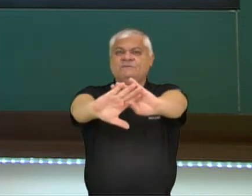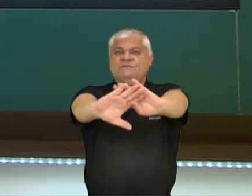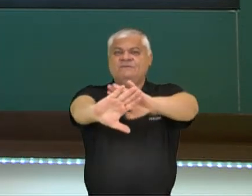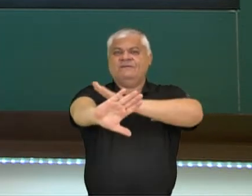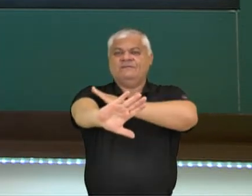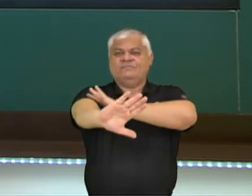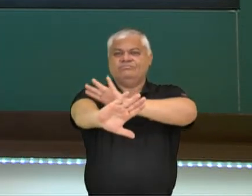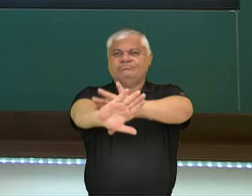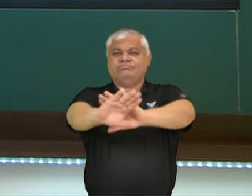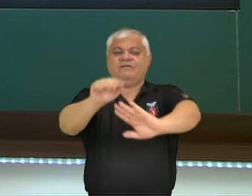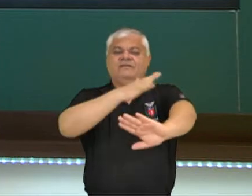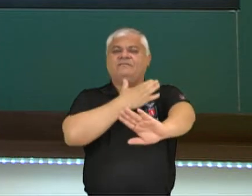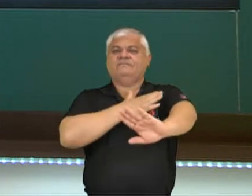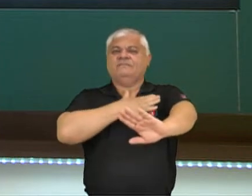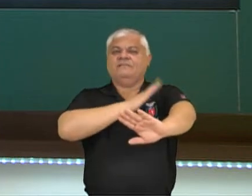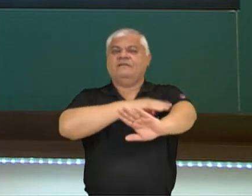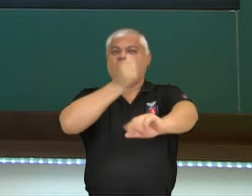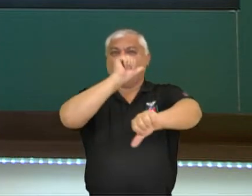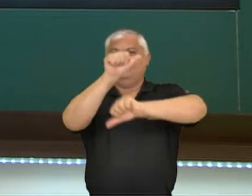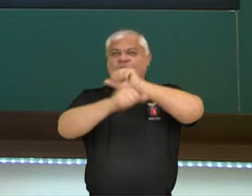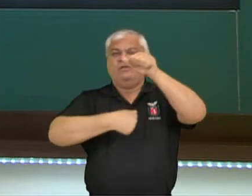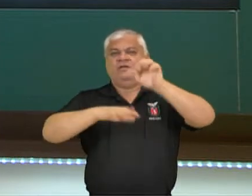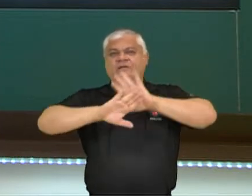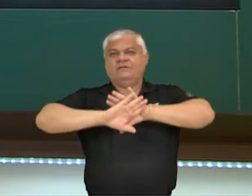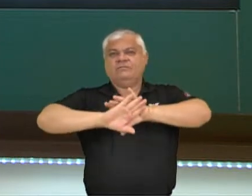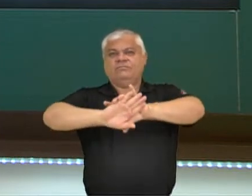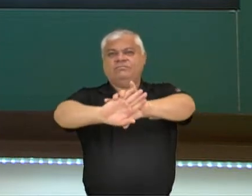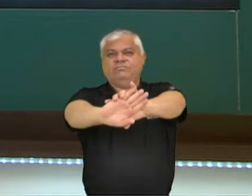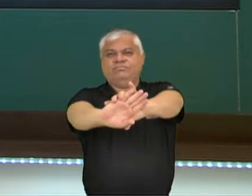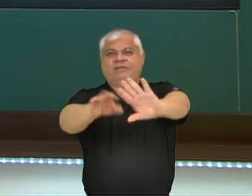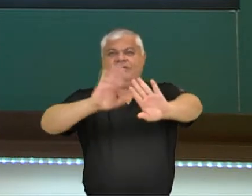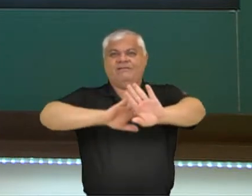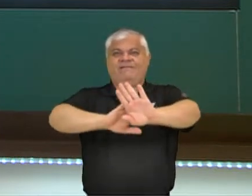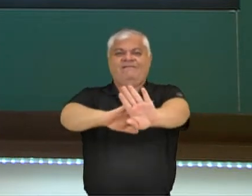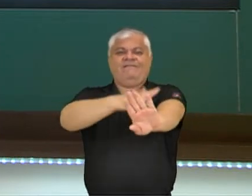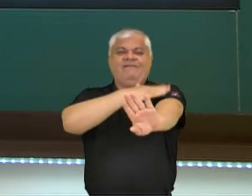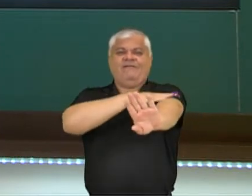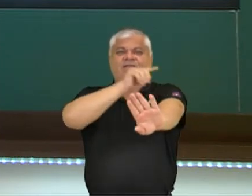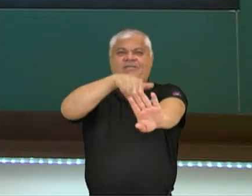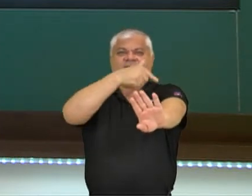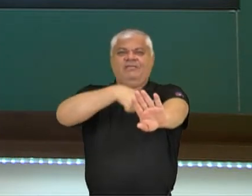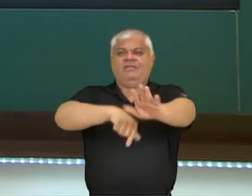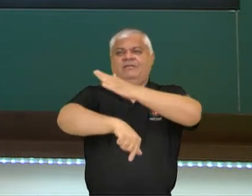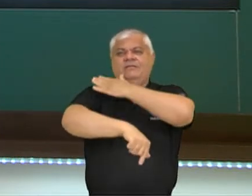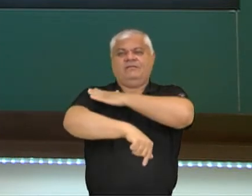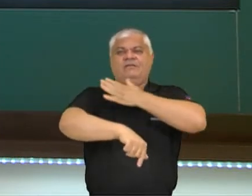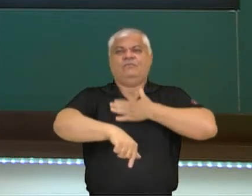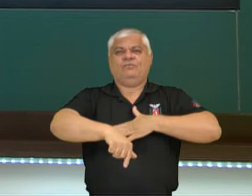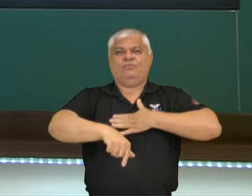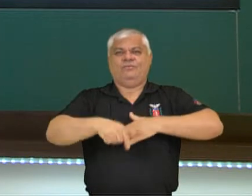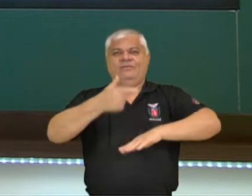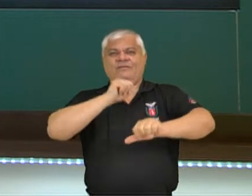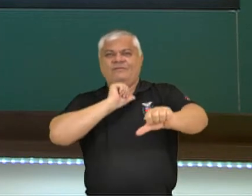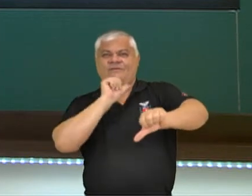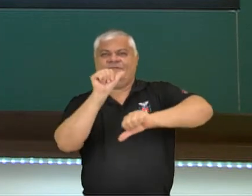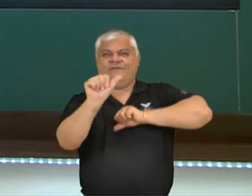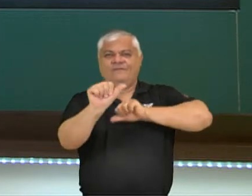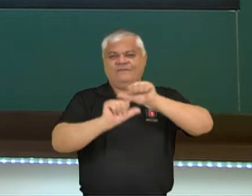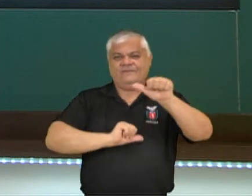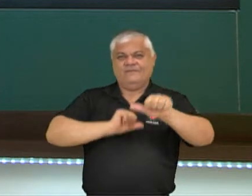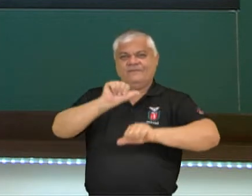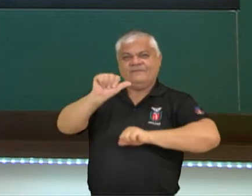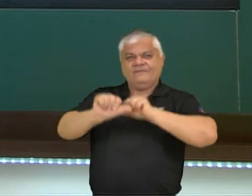do corpo e trabalhando de uma forma total, plena, ampla, trazendo diversos benefícios para o organismo dos